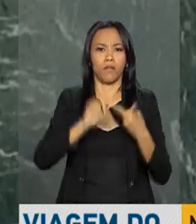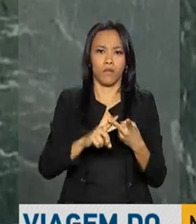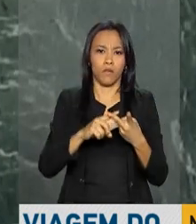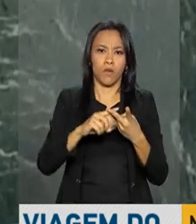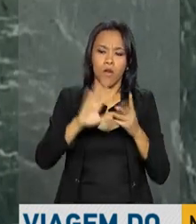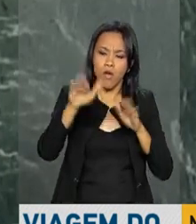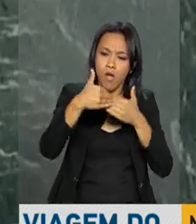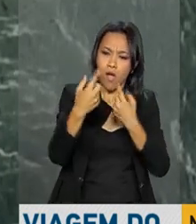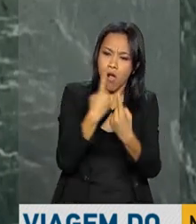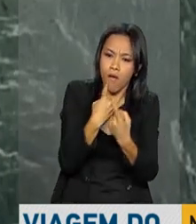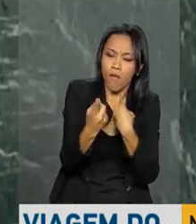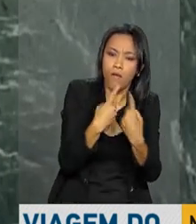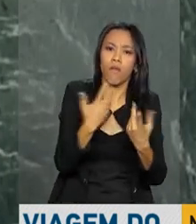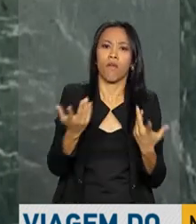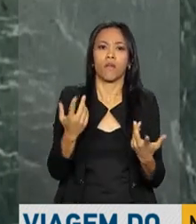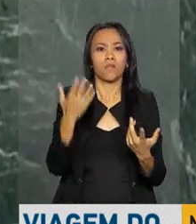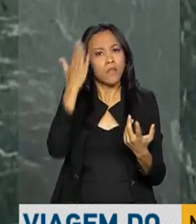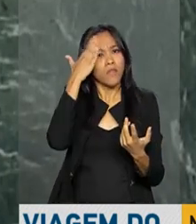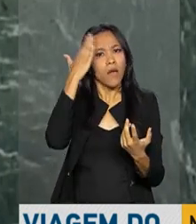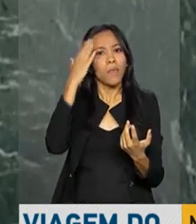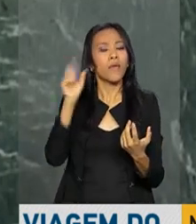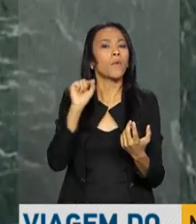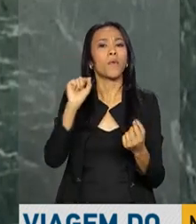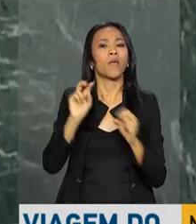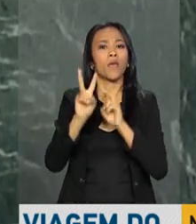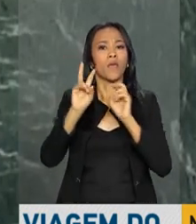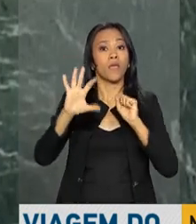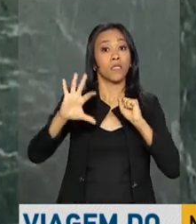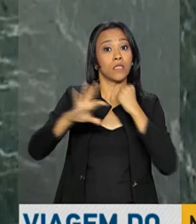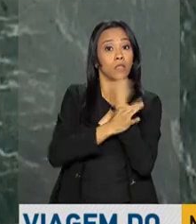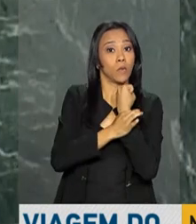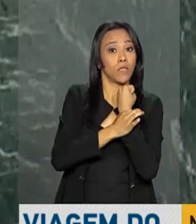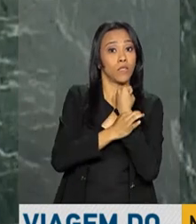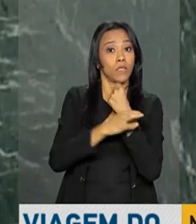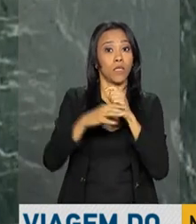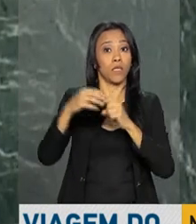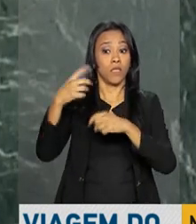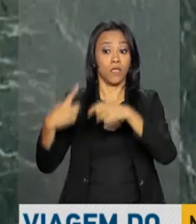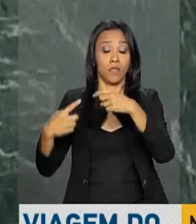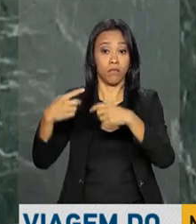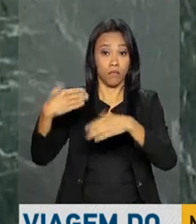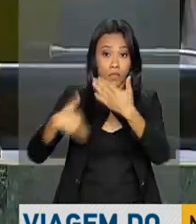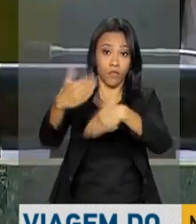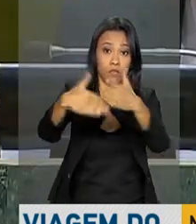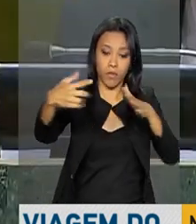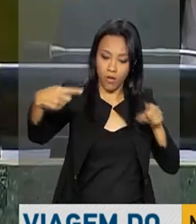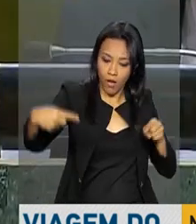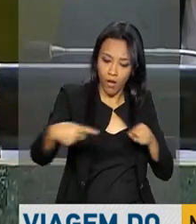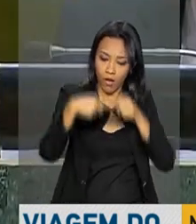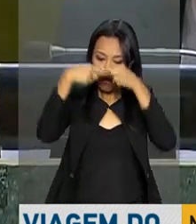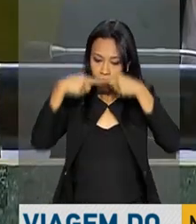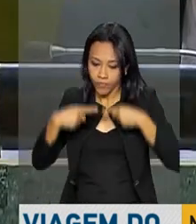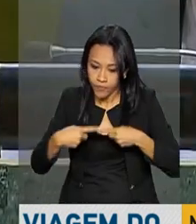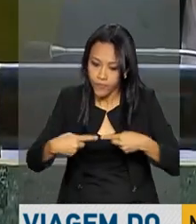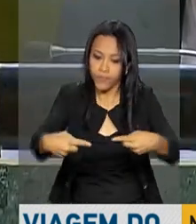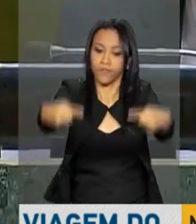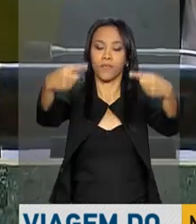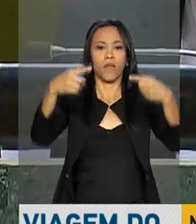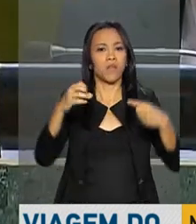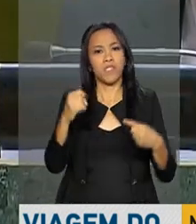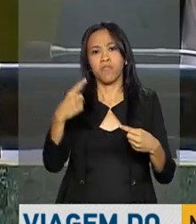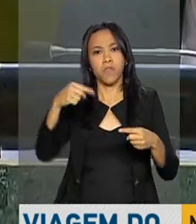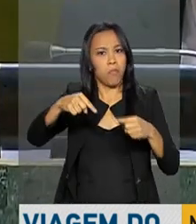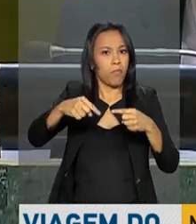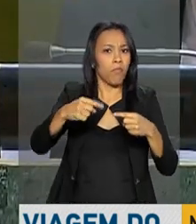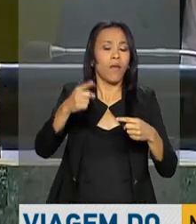indispensável, reconhecer o nexo entre segurança e desenvolvimento. O reconhecimento desse nexo